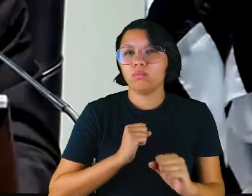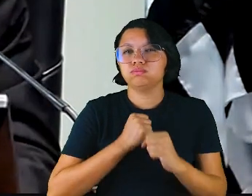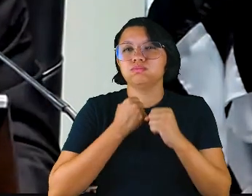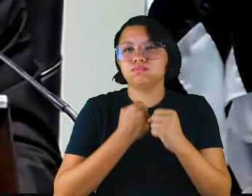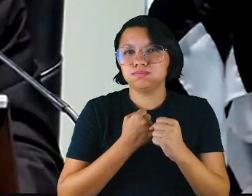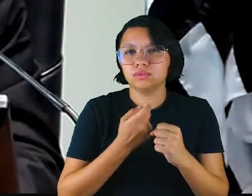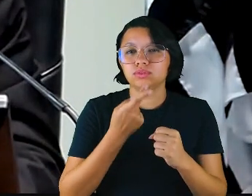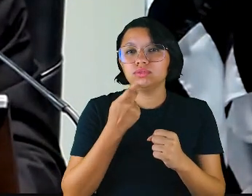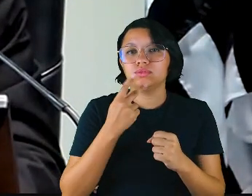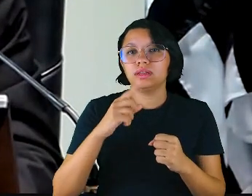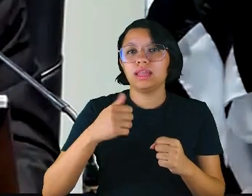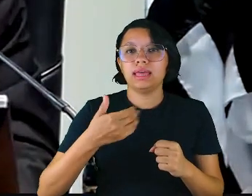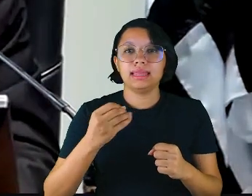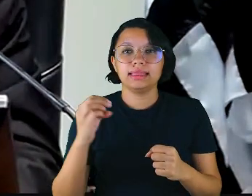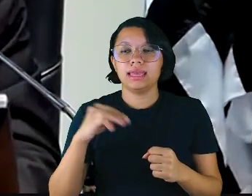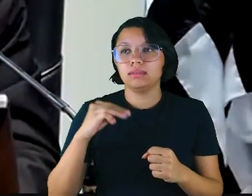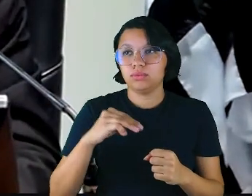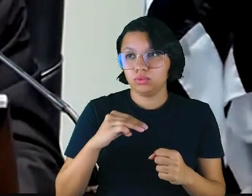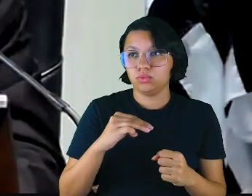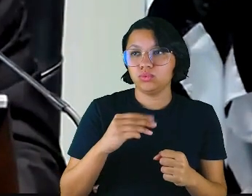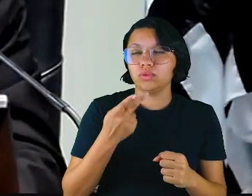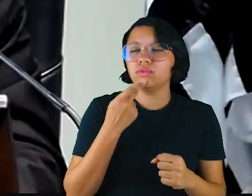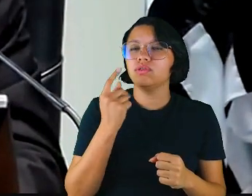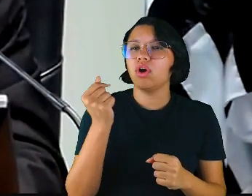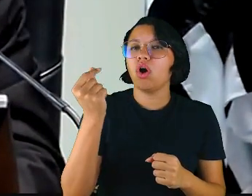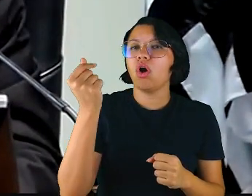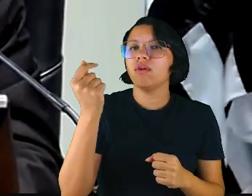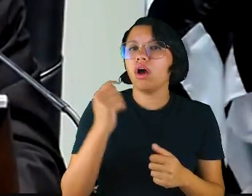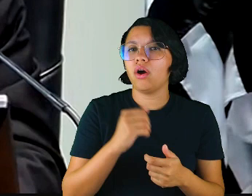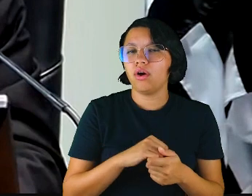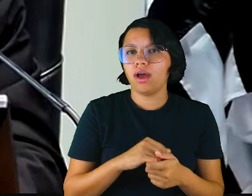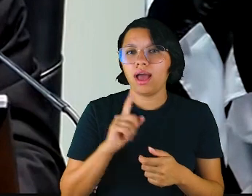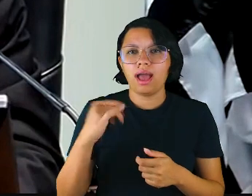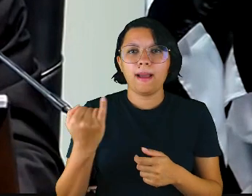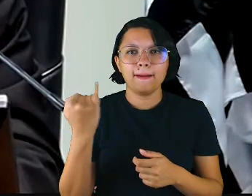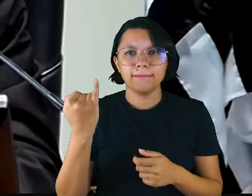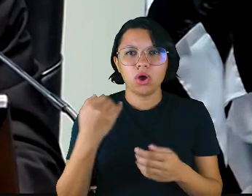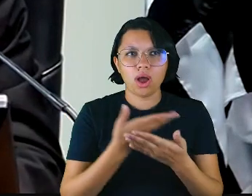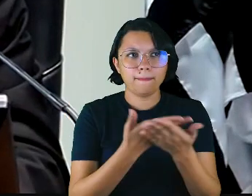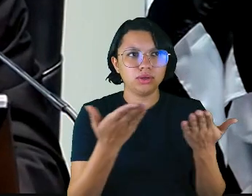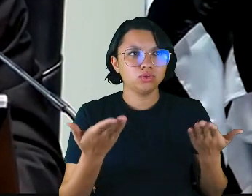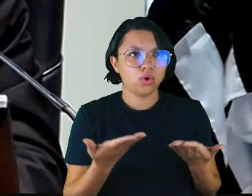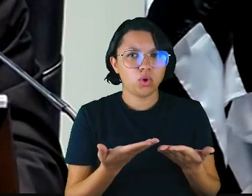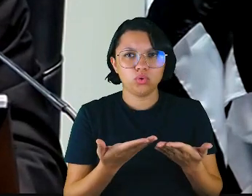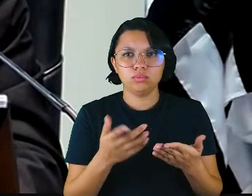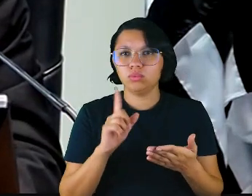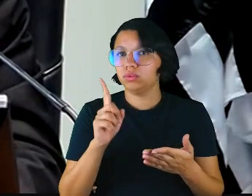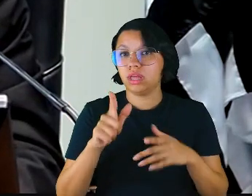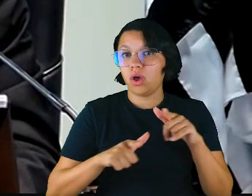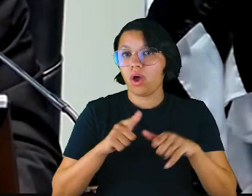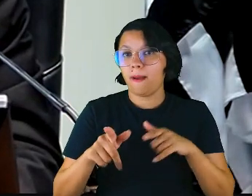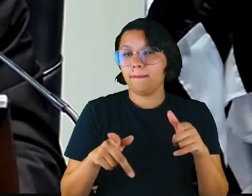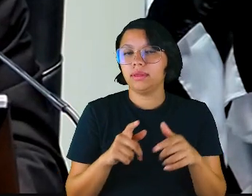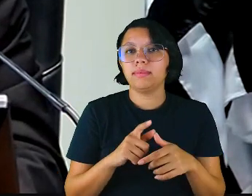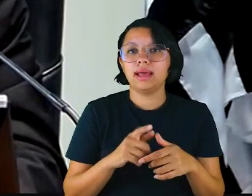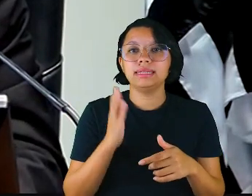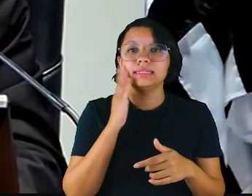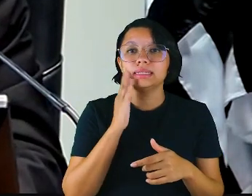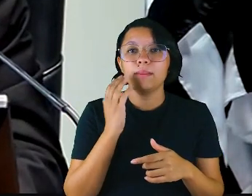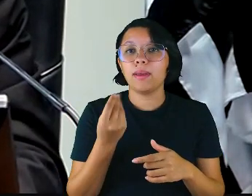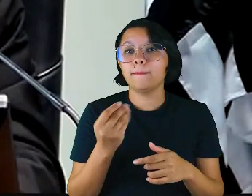meu empenho de falar em 10 minutos, é quando você falou valores e tempo, é importante para a plateia não trabalhista